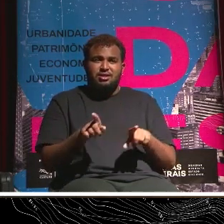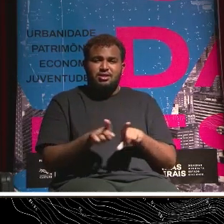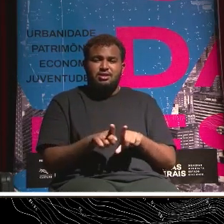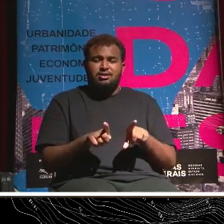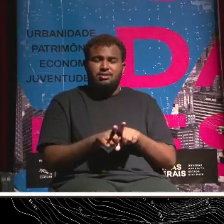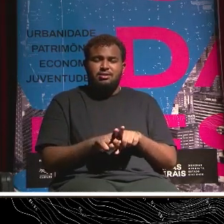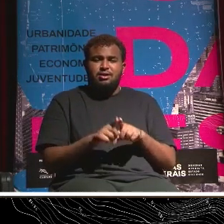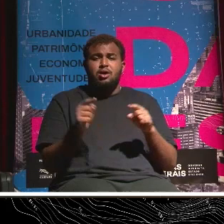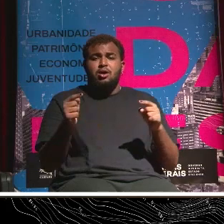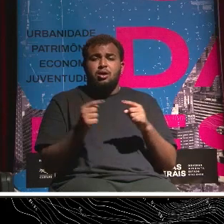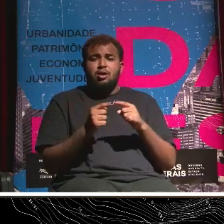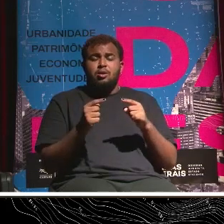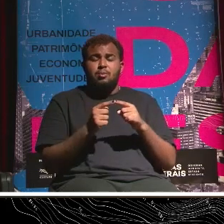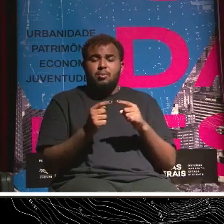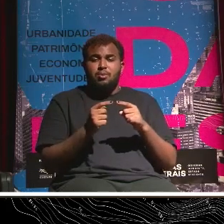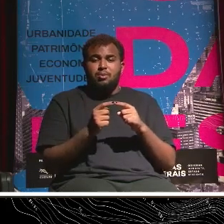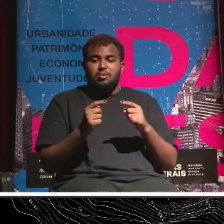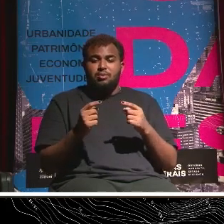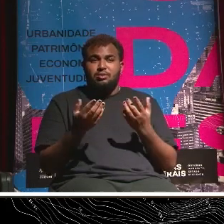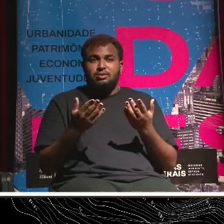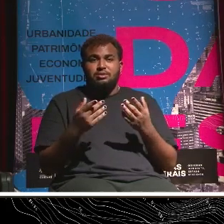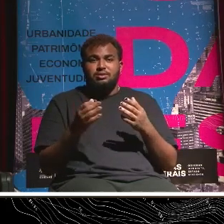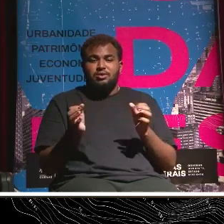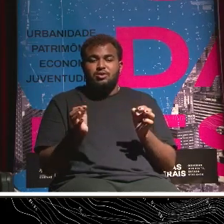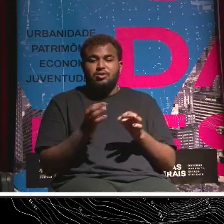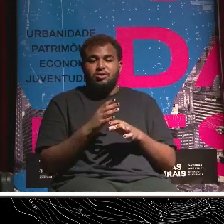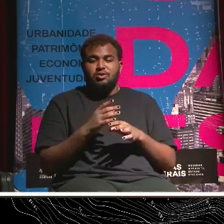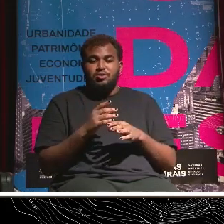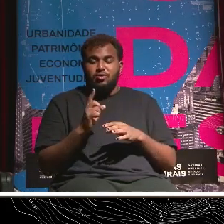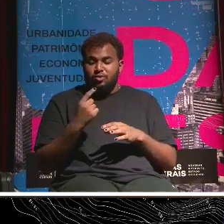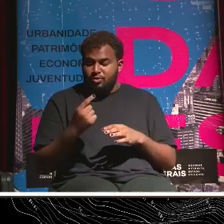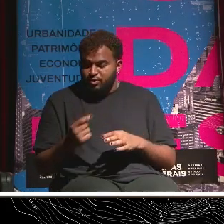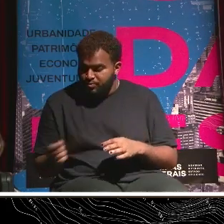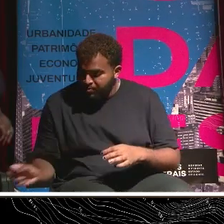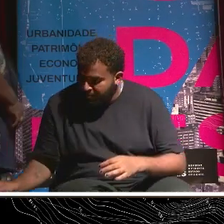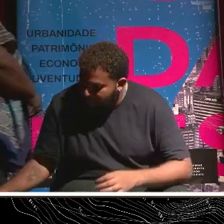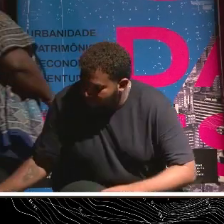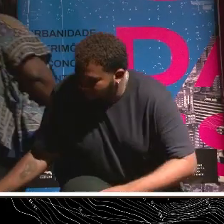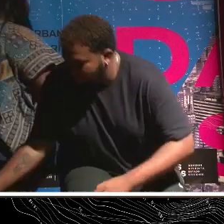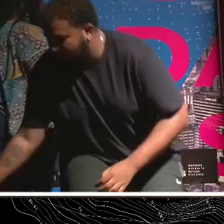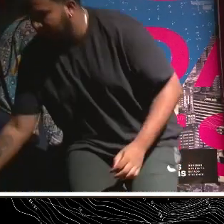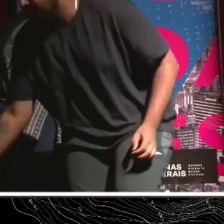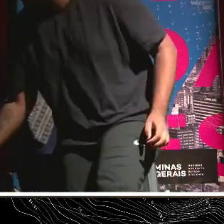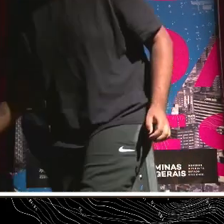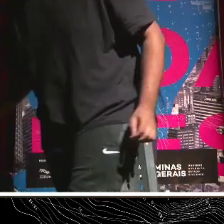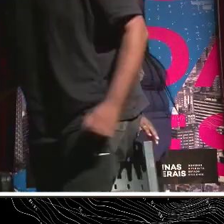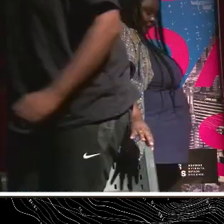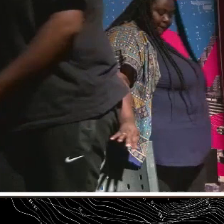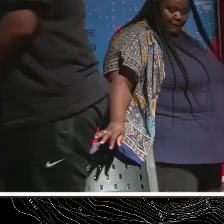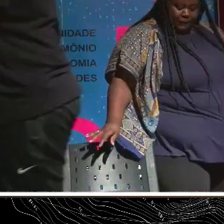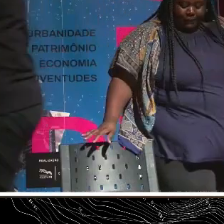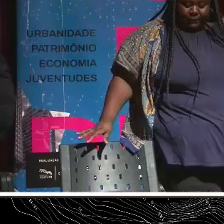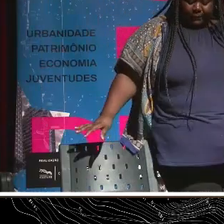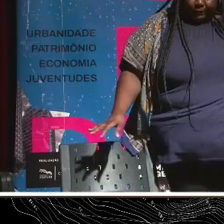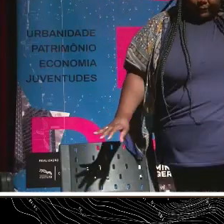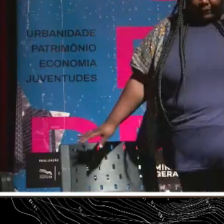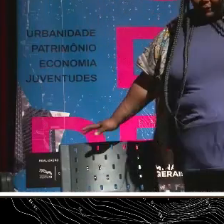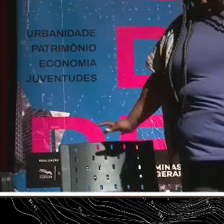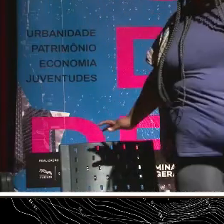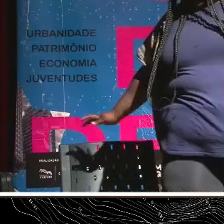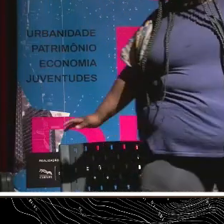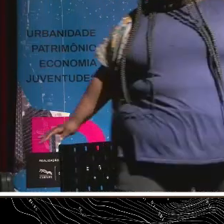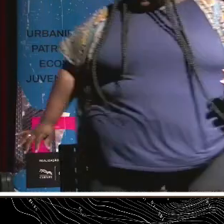vista deste binômio proposto para a discussão, né? Da economia e do tecido